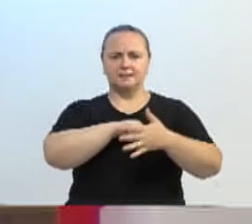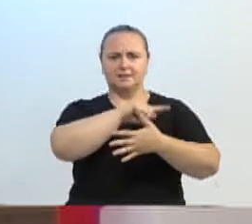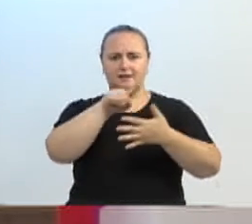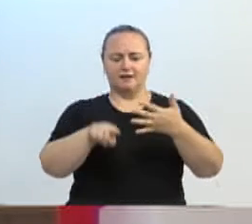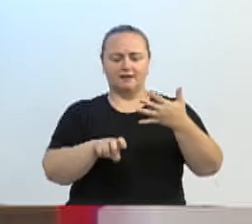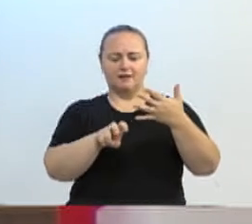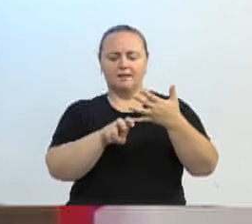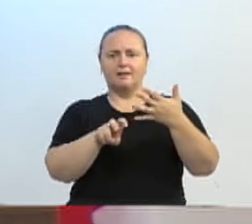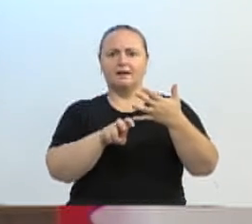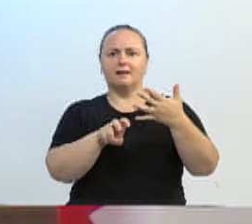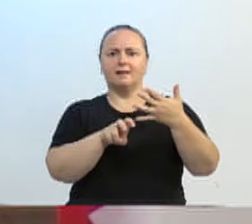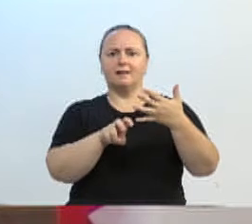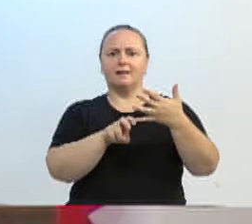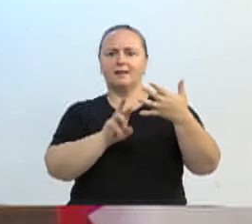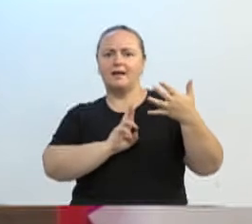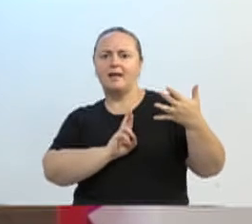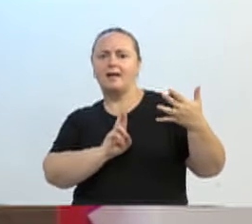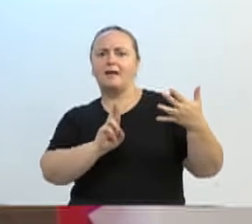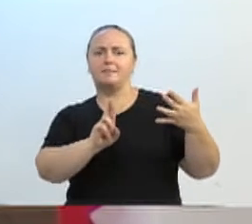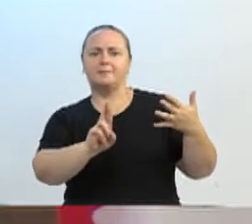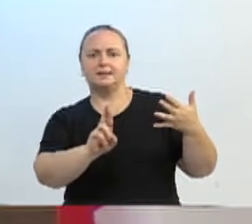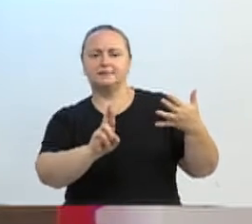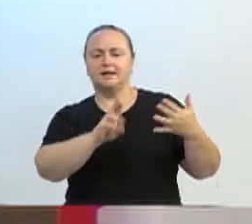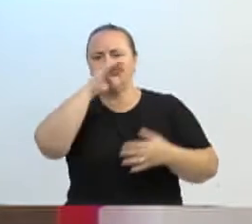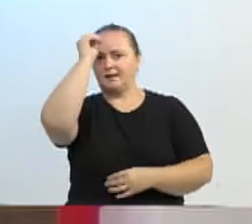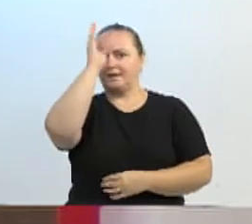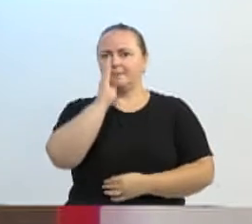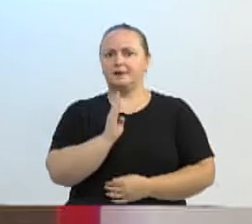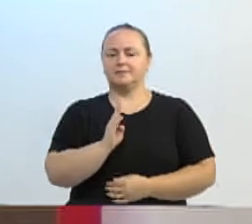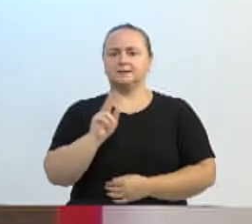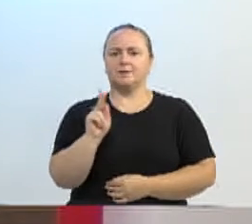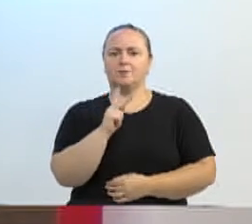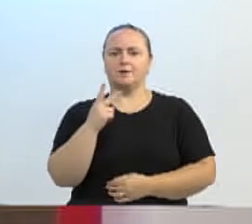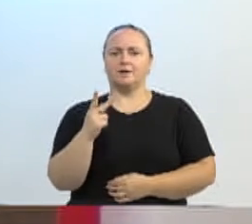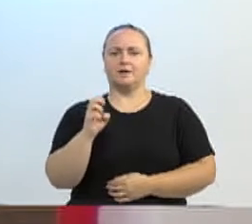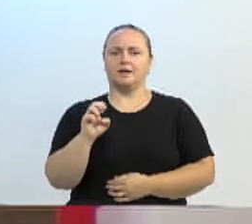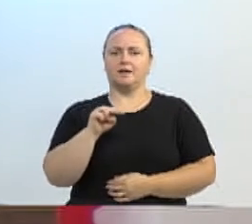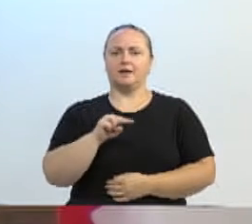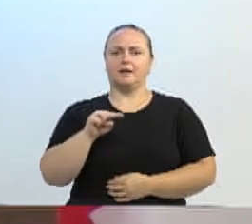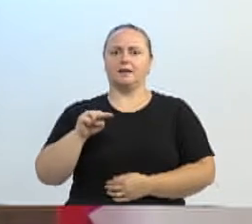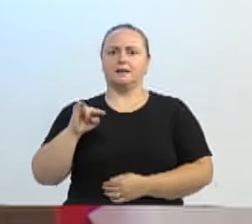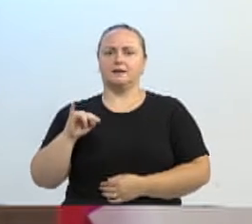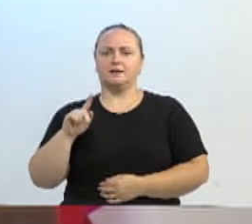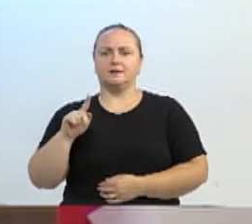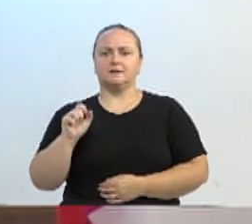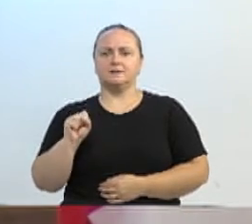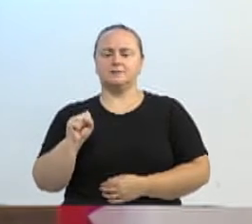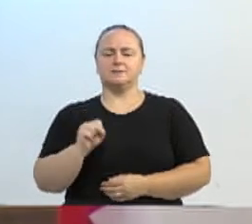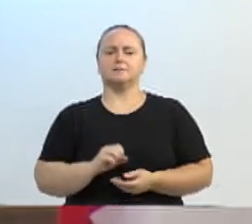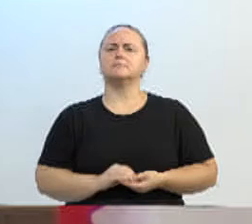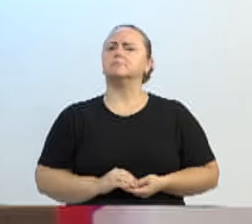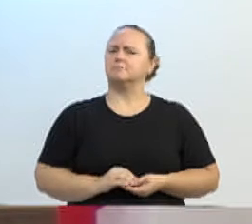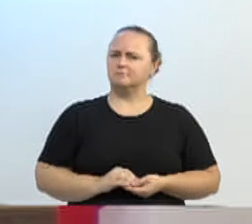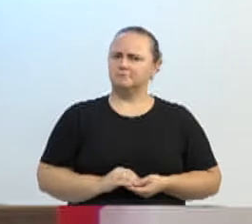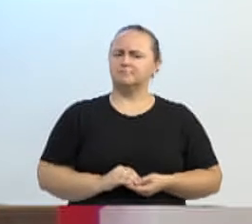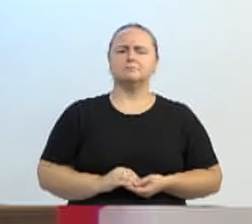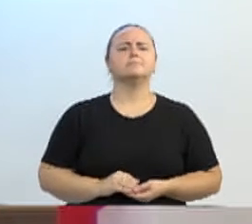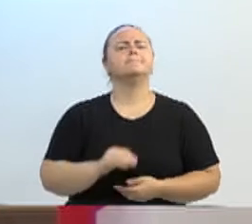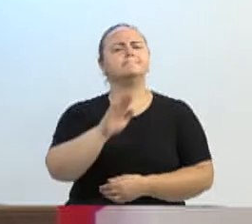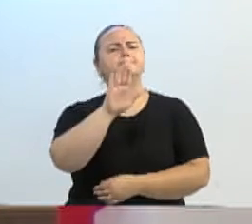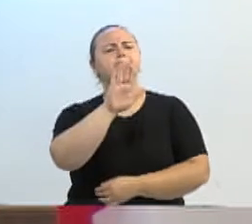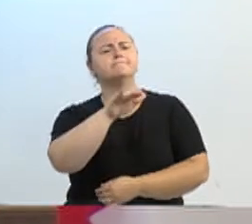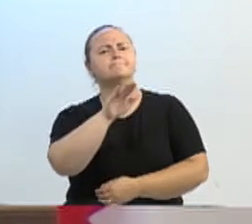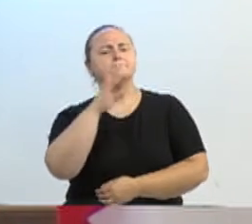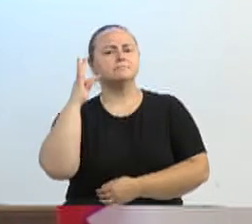quinta representante da Tintas Renner no Brasil. Essa empresa. Aí pergunto, nobre vereador Tuca,